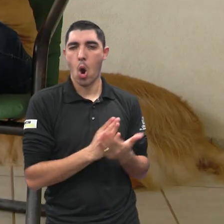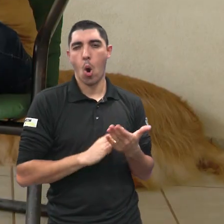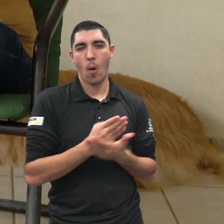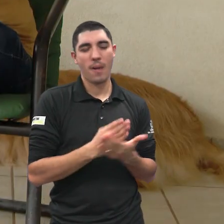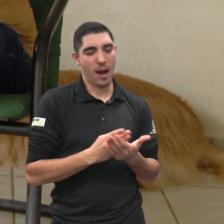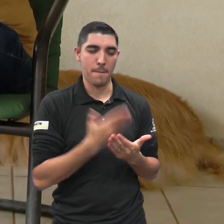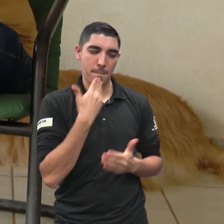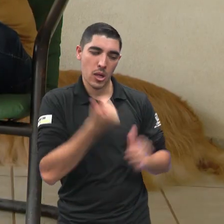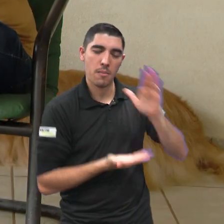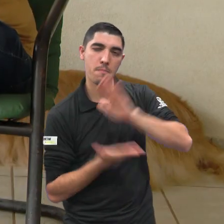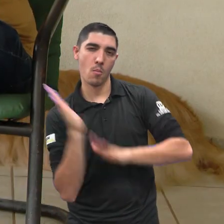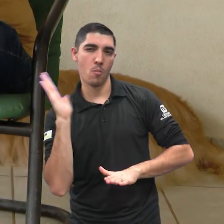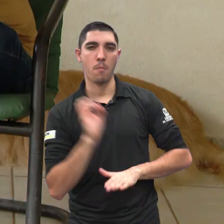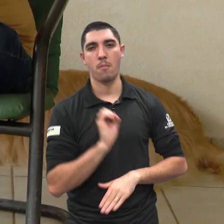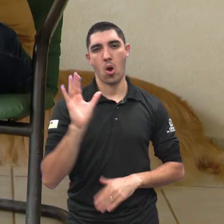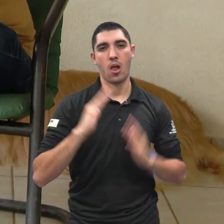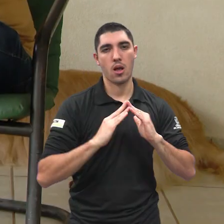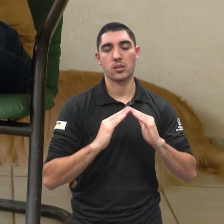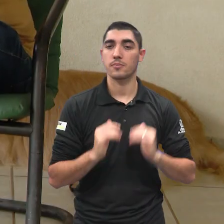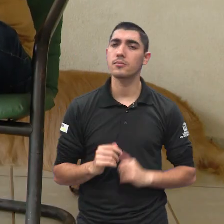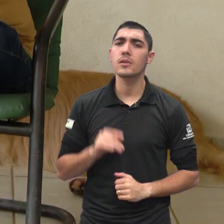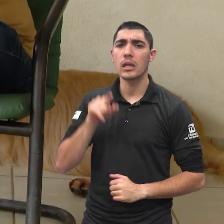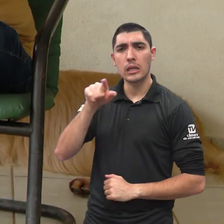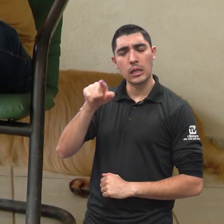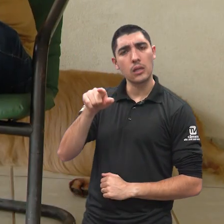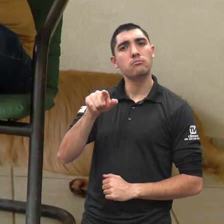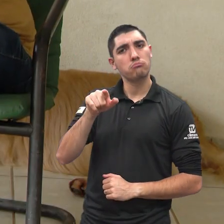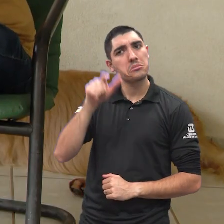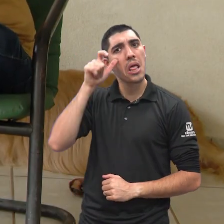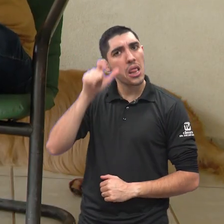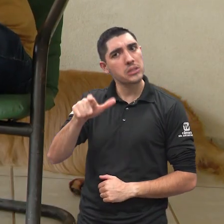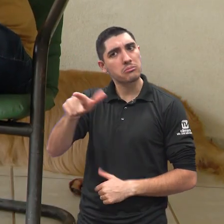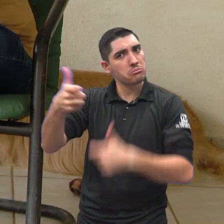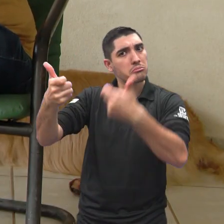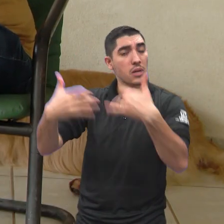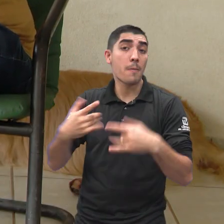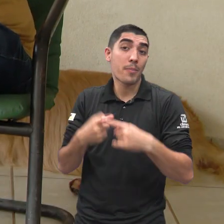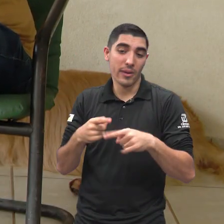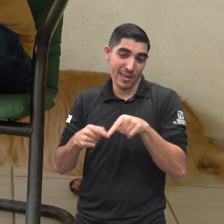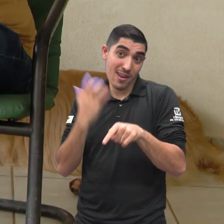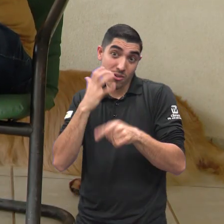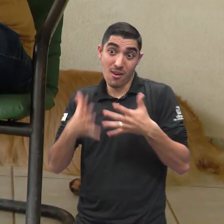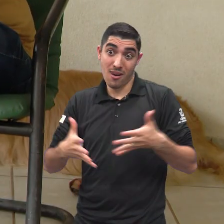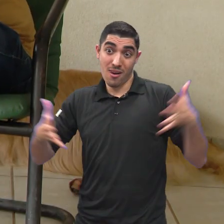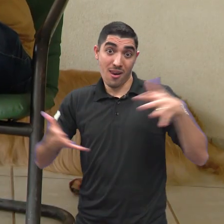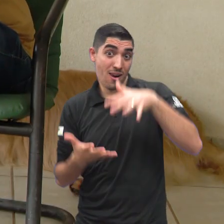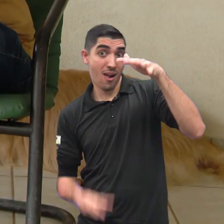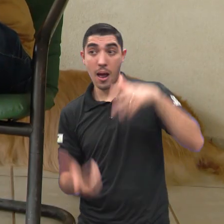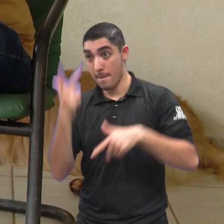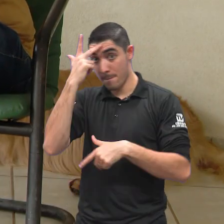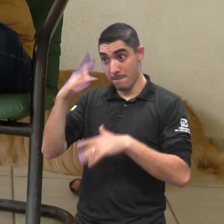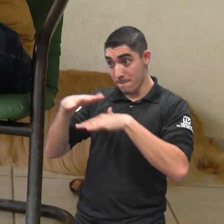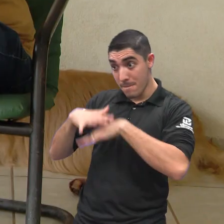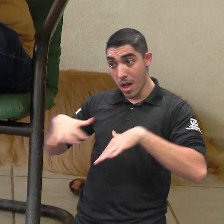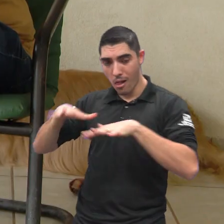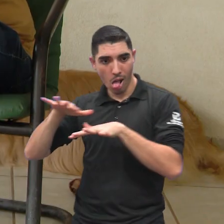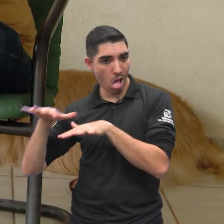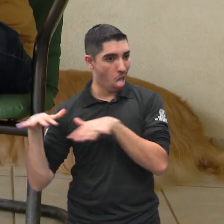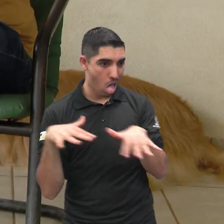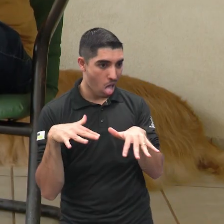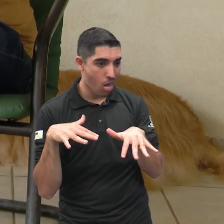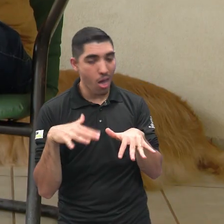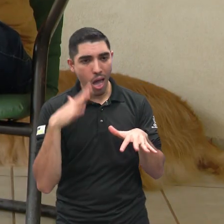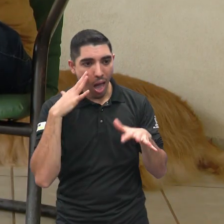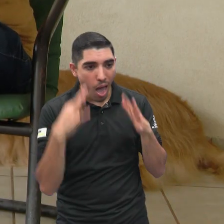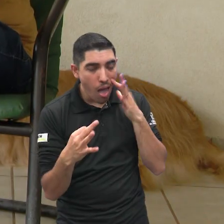Então é hora de ir embora. É interessante você tocar nesse assunto, porque vai chamar atenção, né? Muita gente vai querer chegar perto, mas